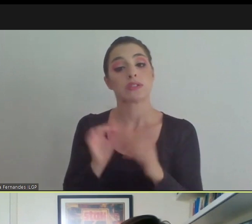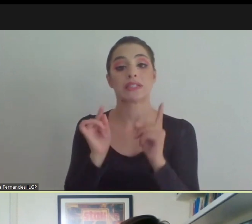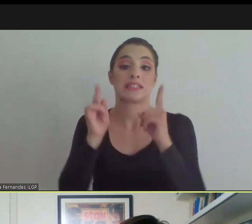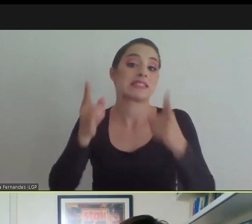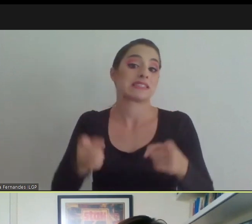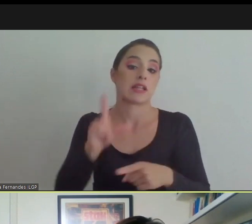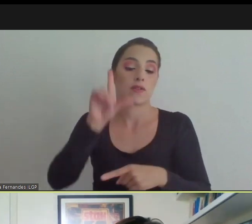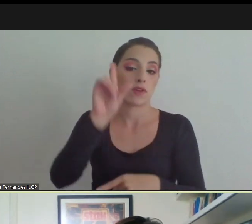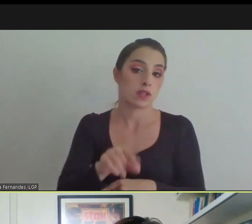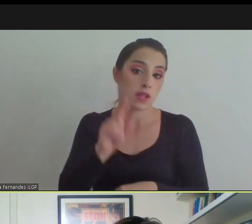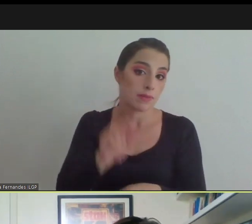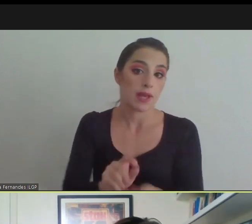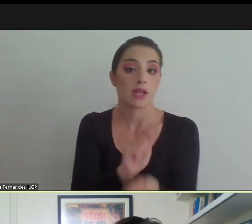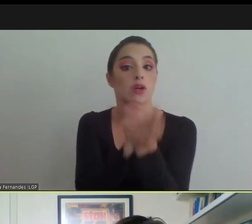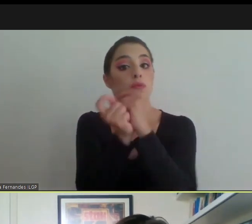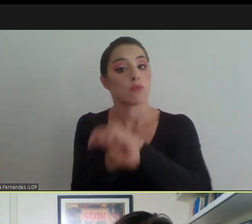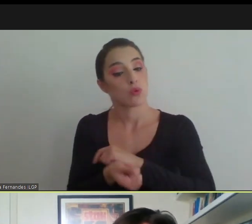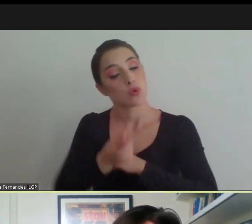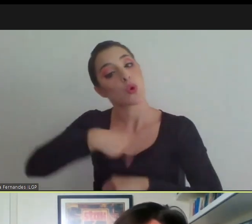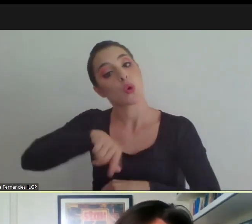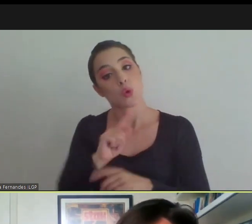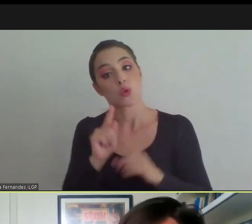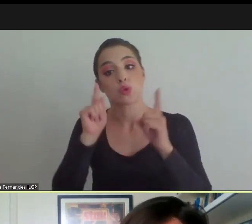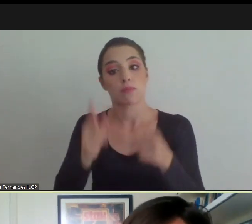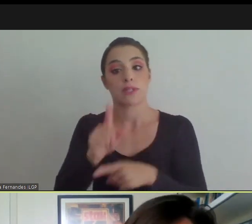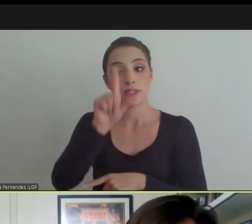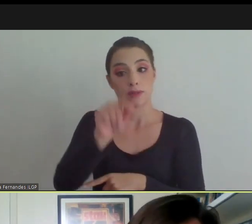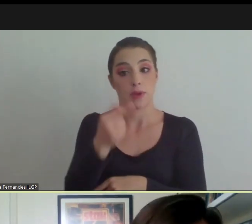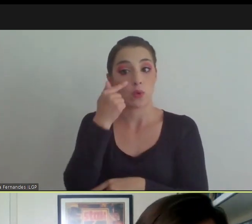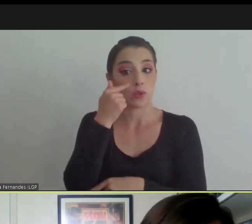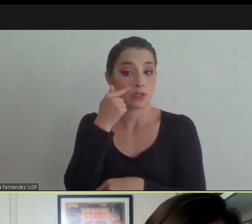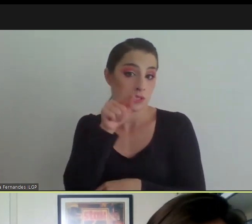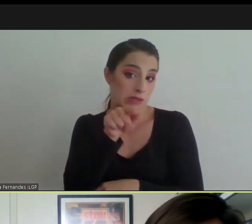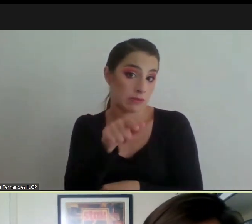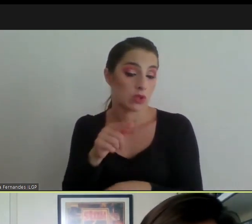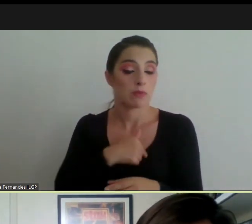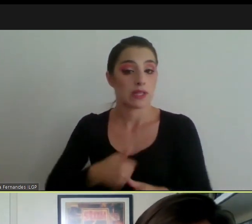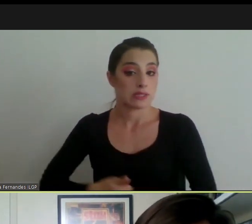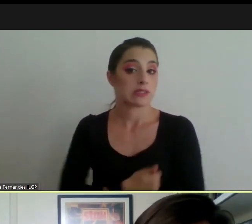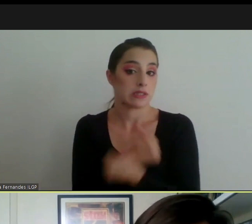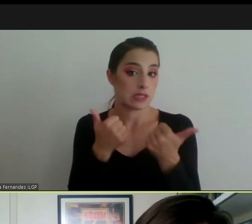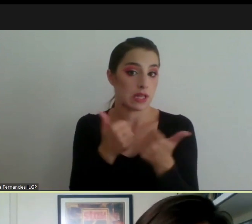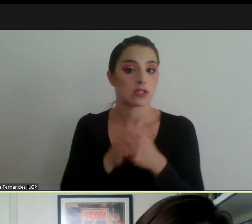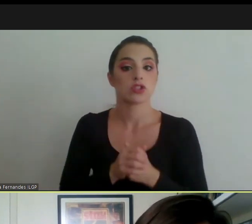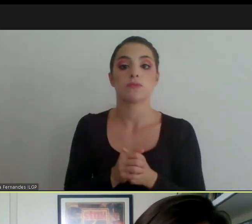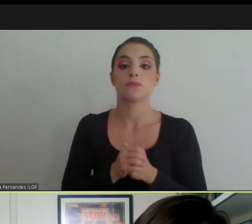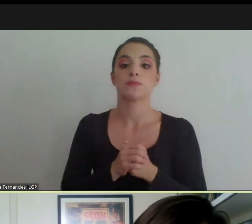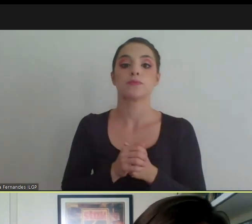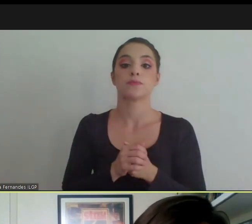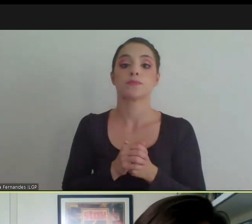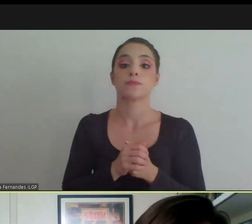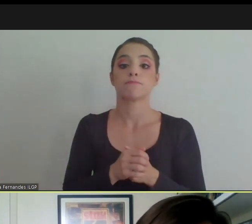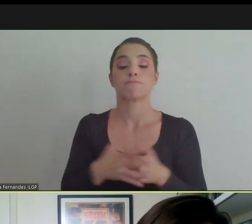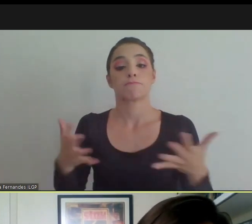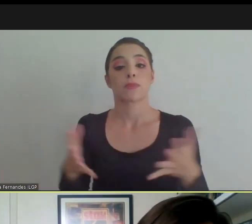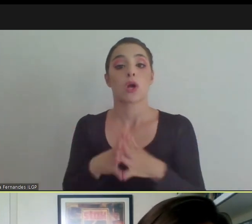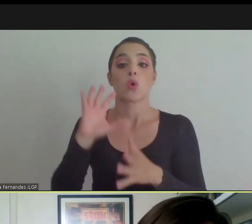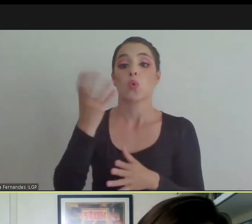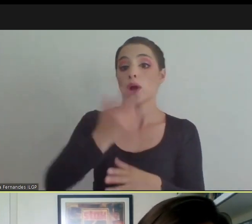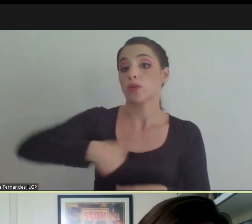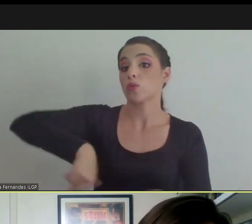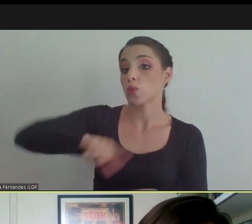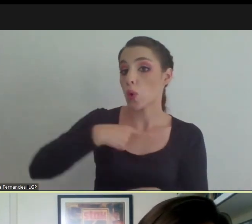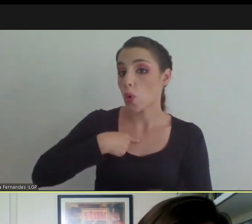que Transformam, a gente aplica esse conhecimento para as cidades, para os municípios. Quando a